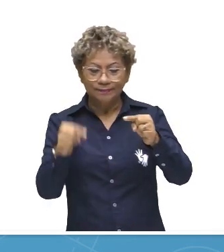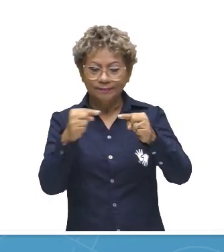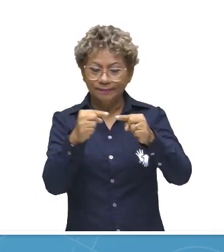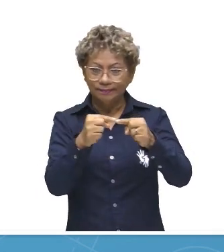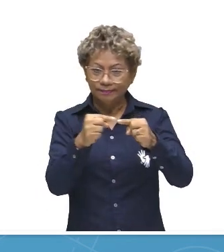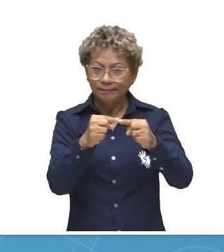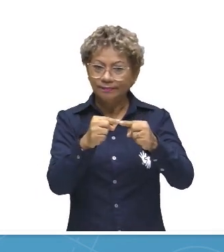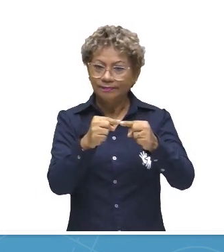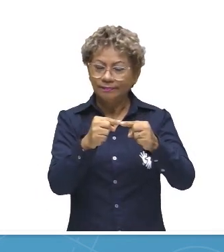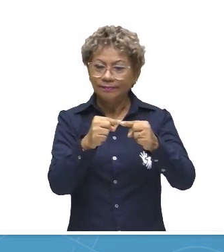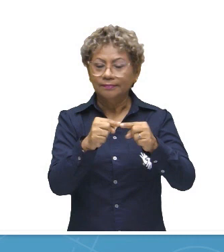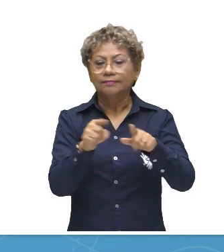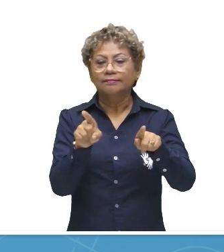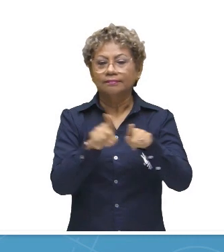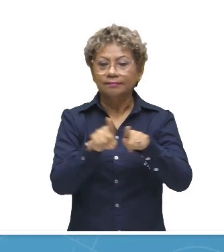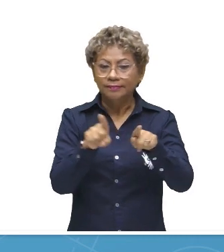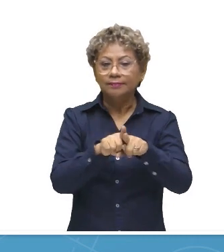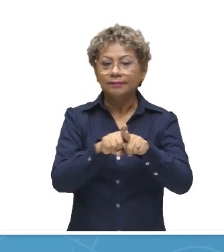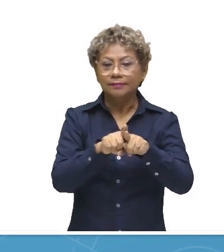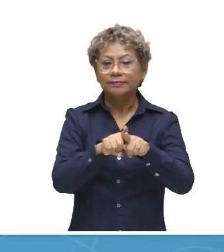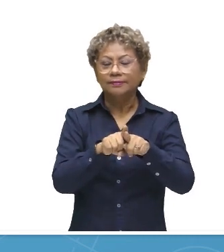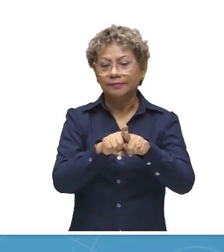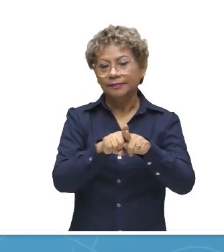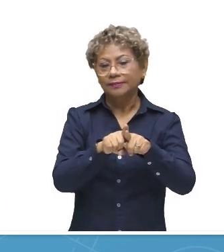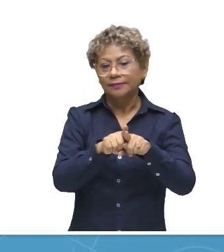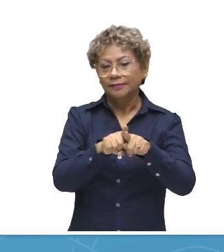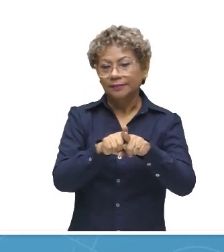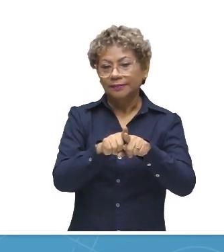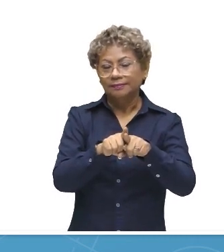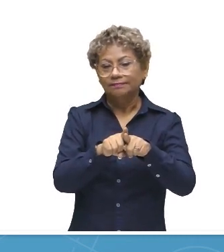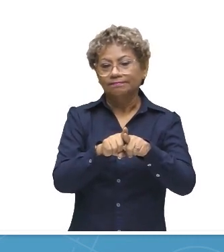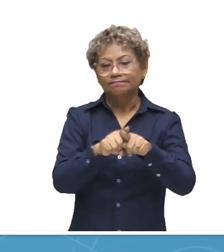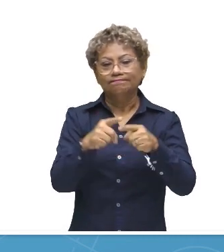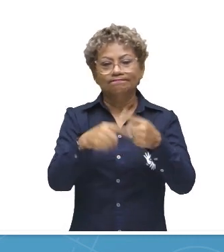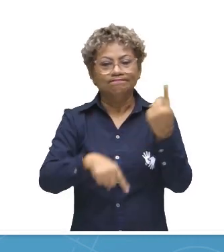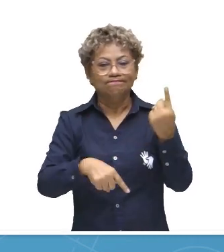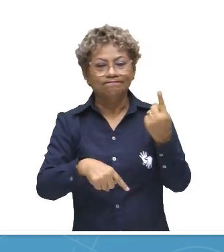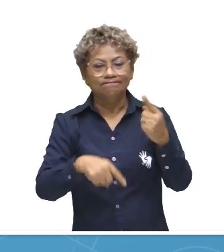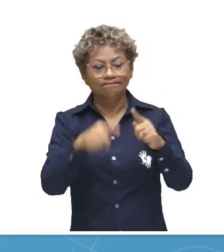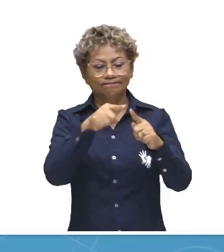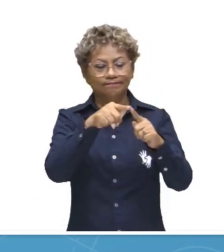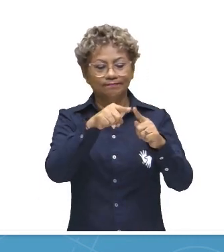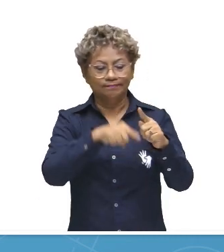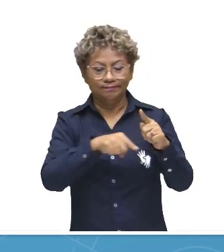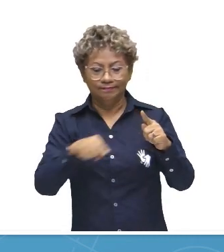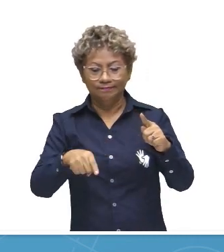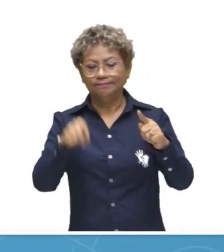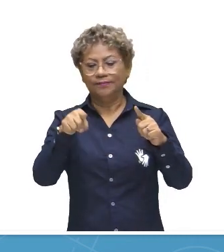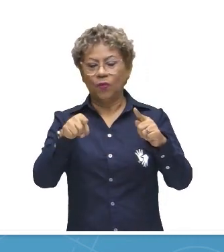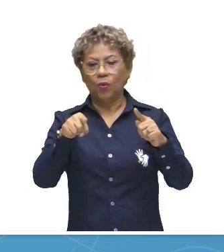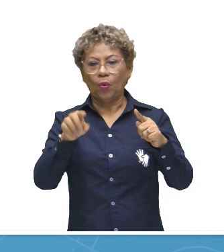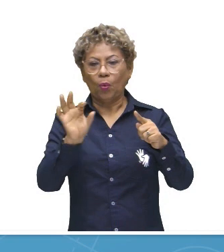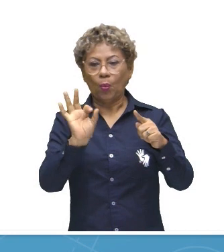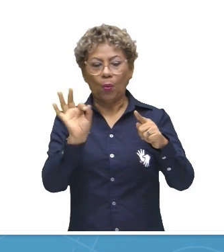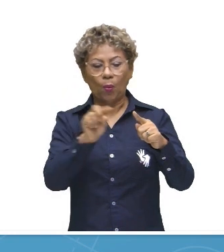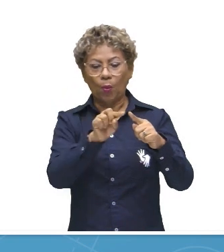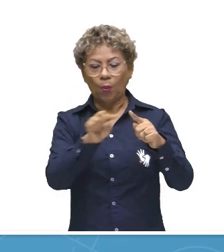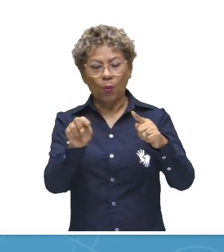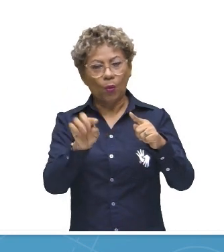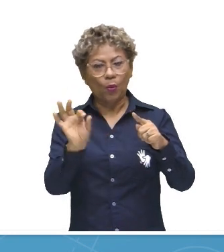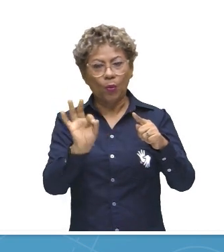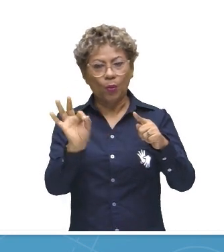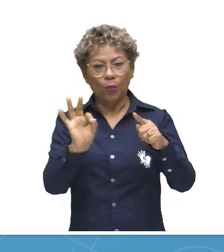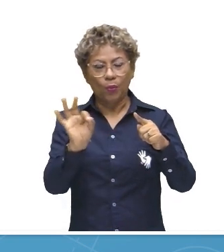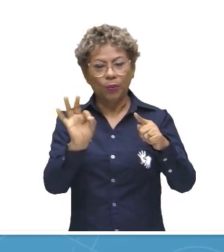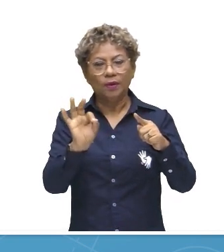se cruzam. Então, nós temos aqui alguns exemplos de polígonos e não